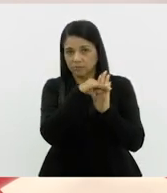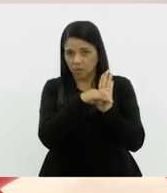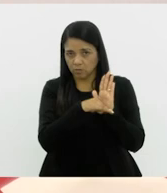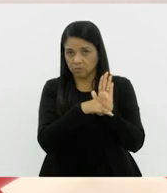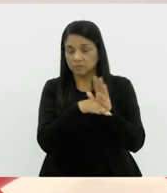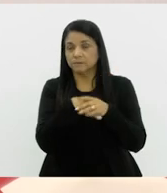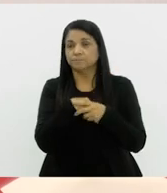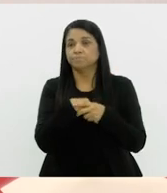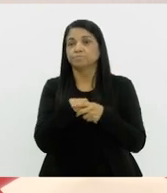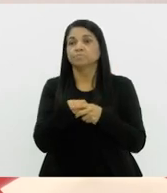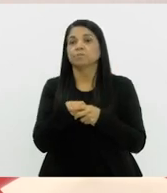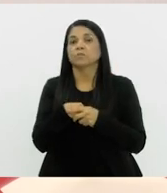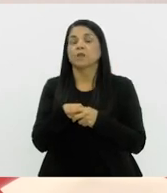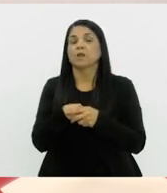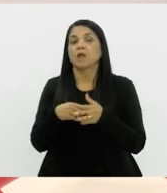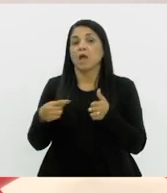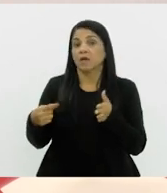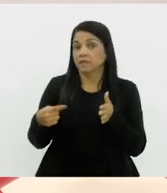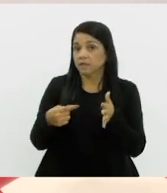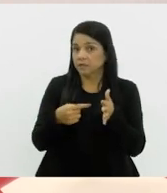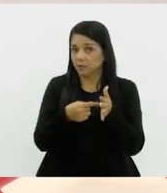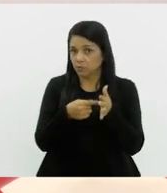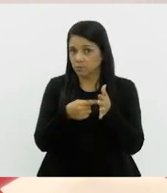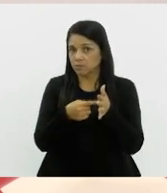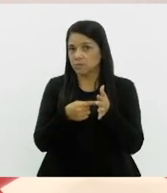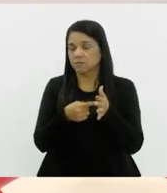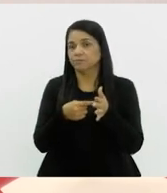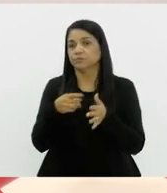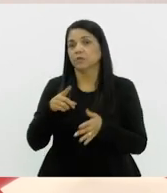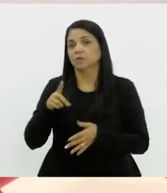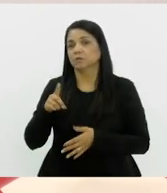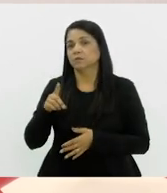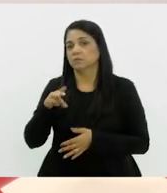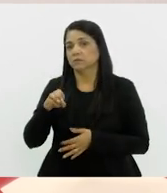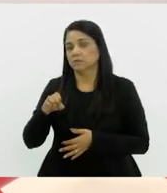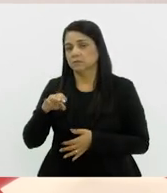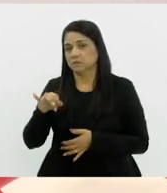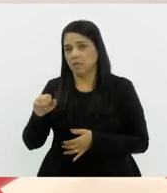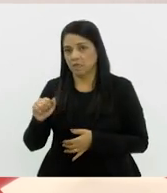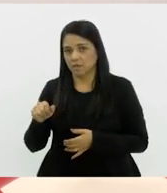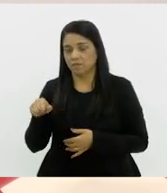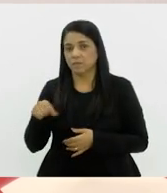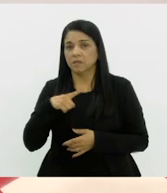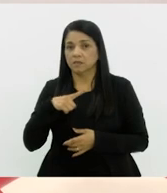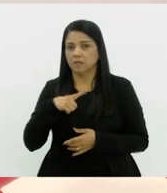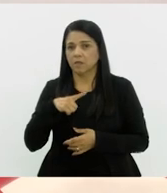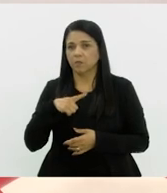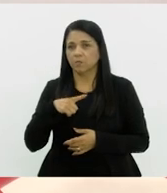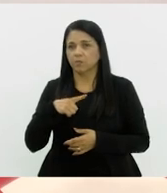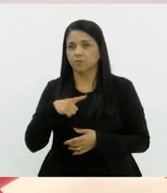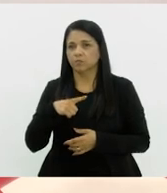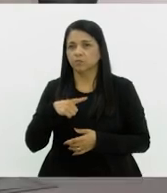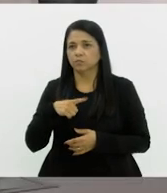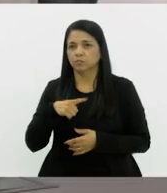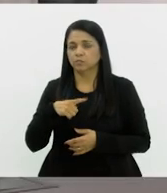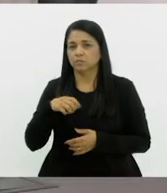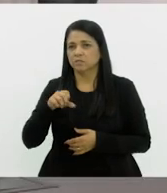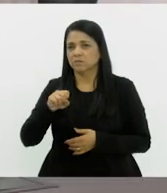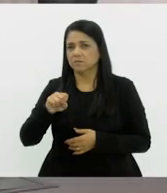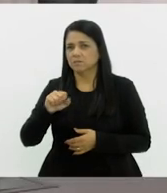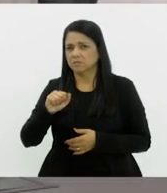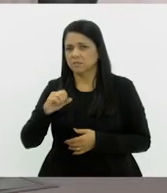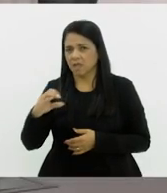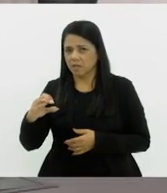Com relação ao canal de denúncias, eu vi aqui que o DSEA tem um SAC, não é isso? Qual que seria Não, de cabeça eu não tenho aqui,